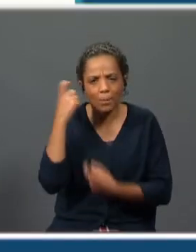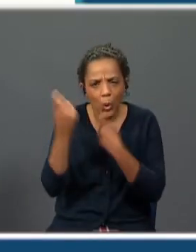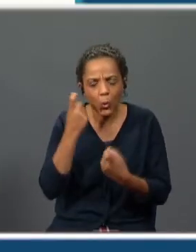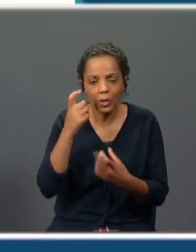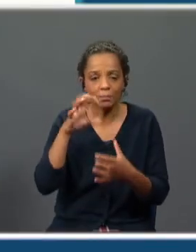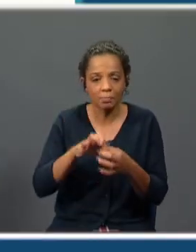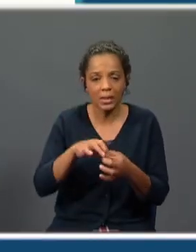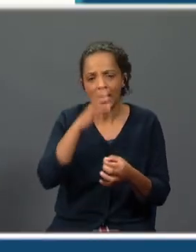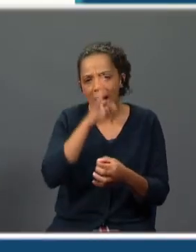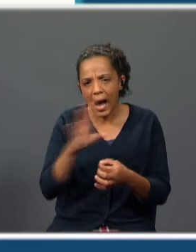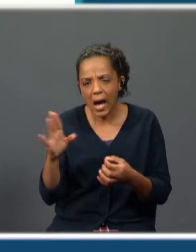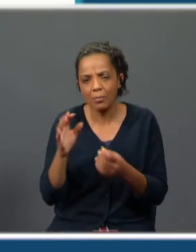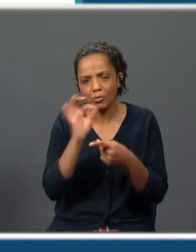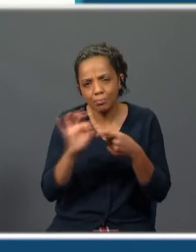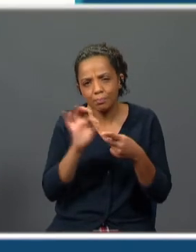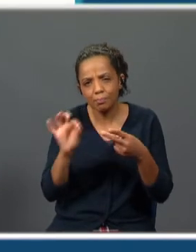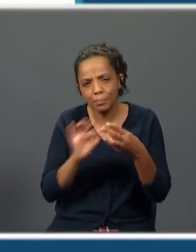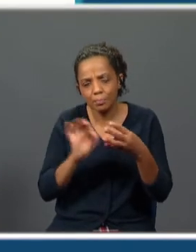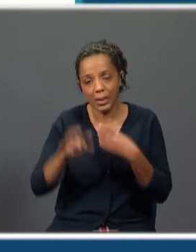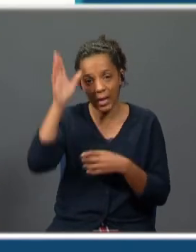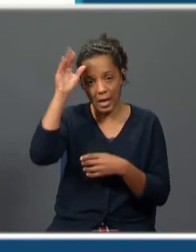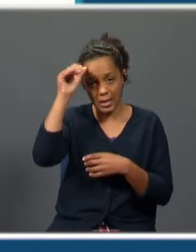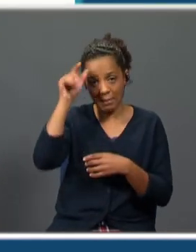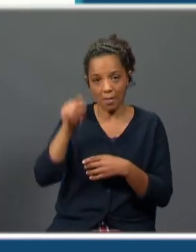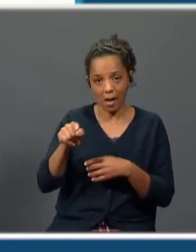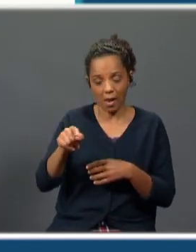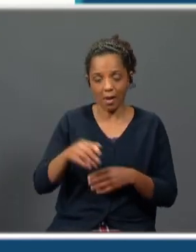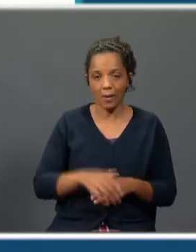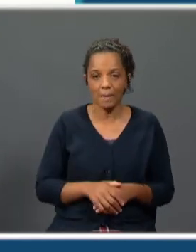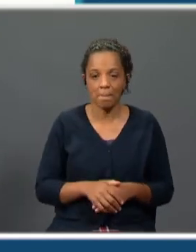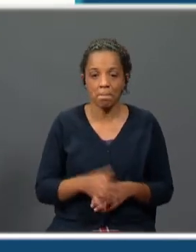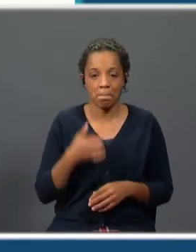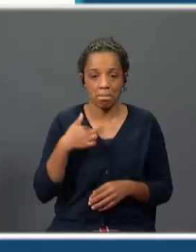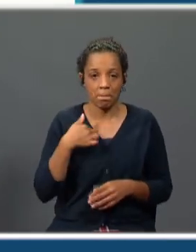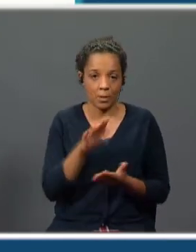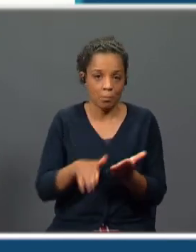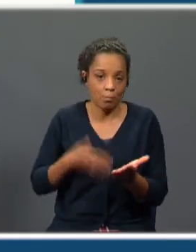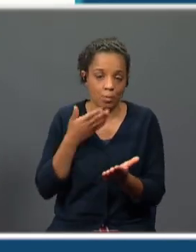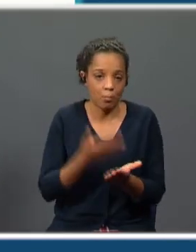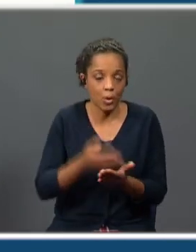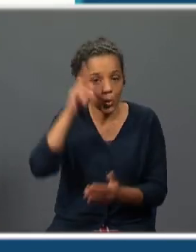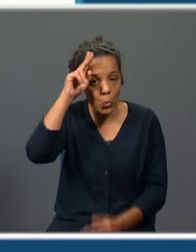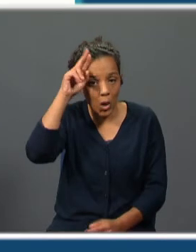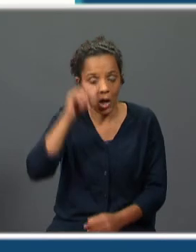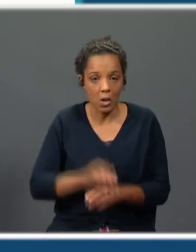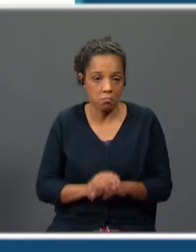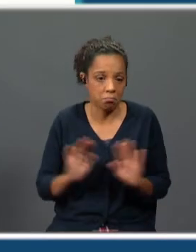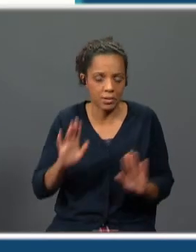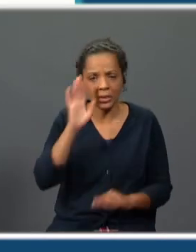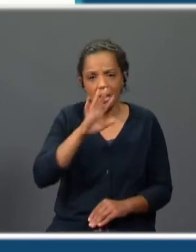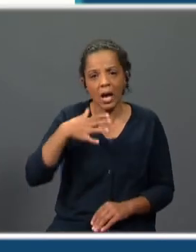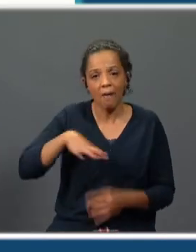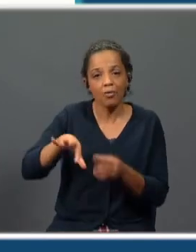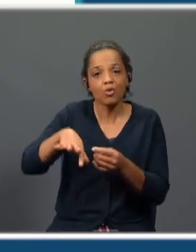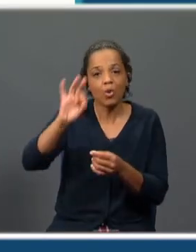dos hábitos e características deste animal. Eu estou a deixar-te a sugestão do coelho. Se quiseres escolher outro dos animais